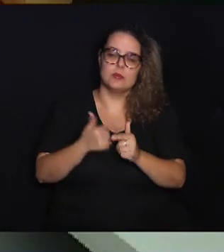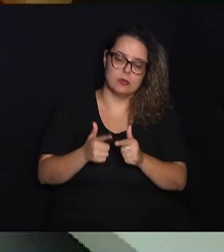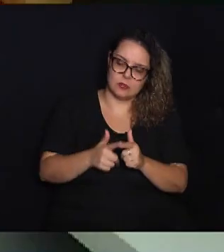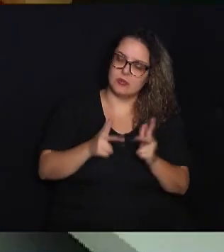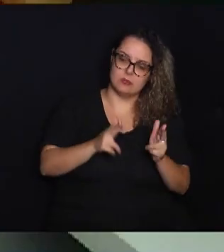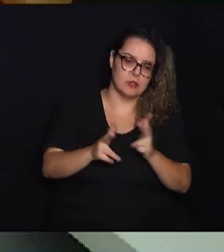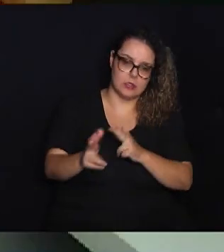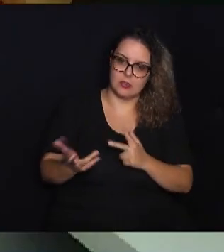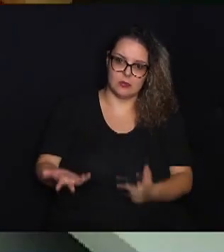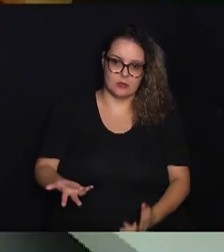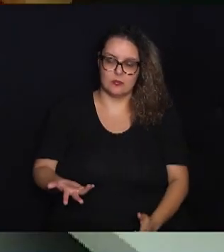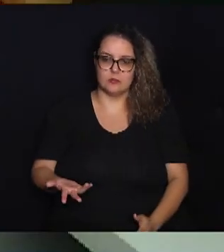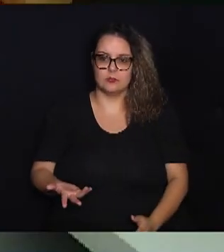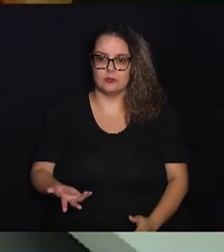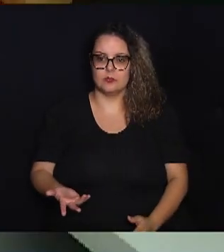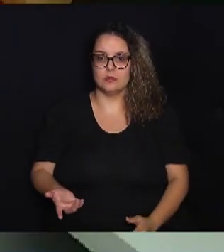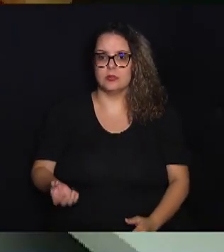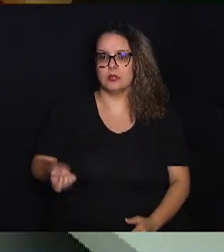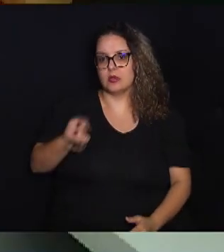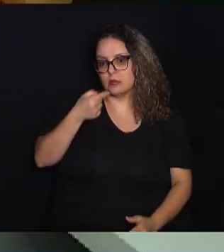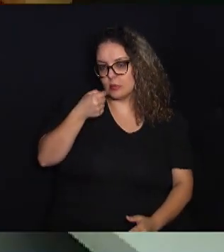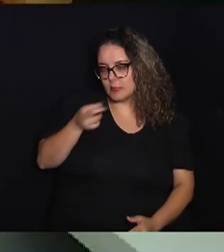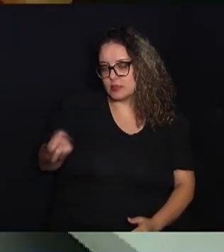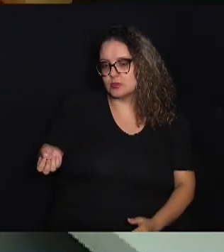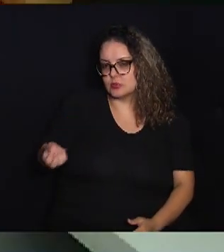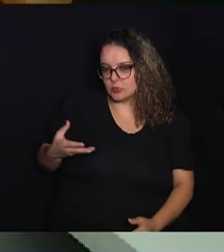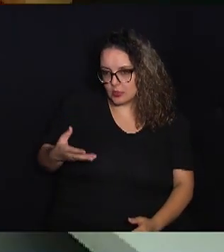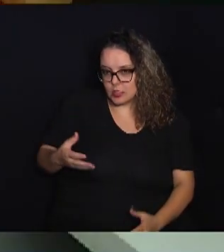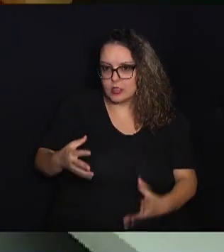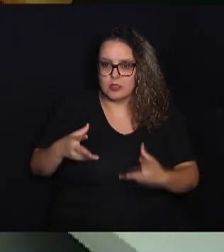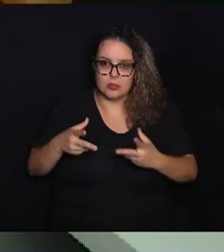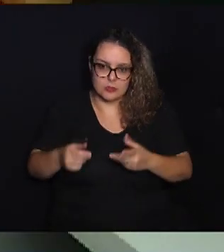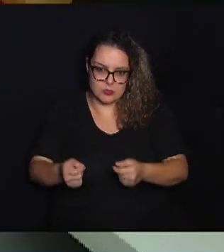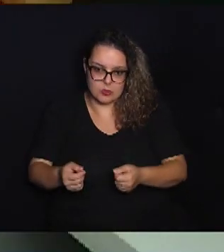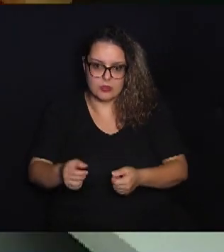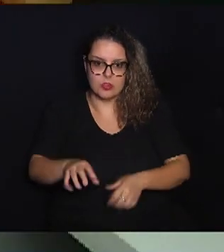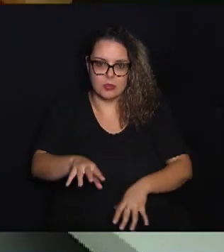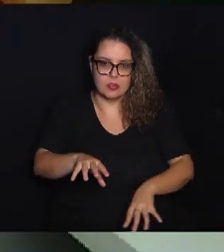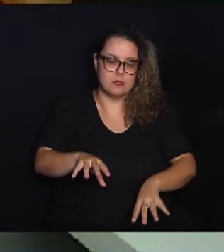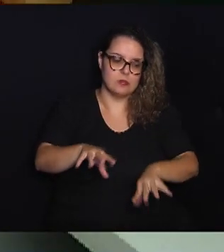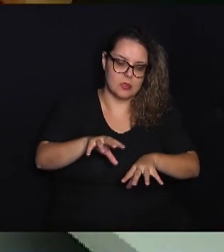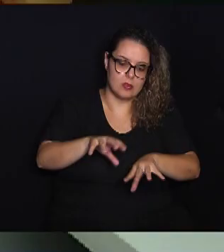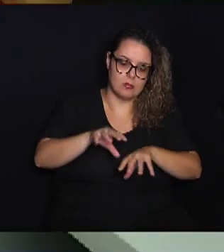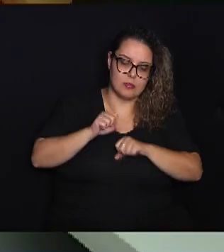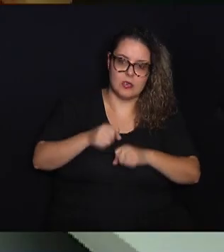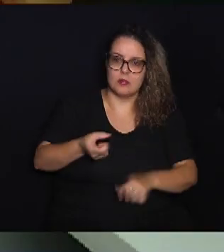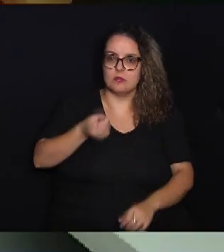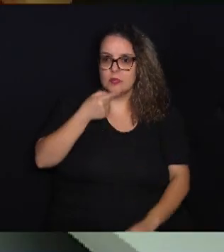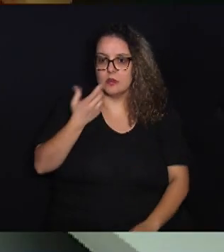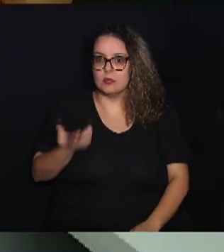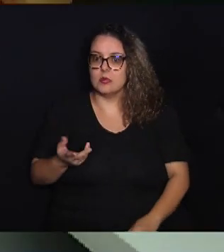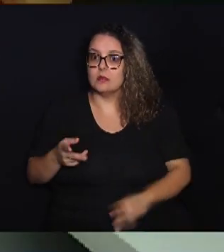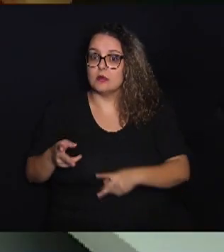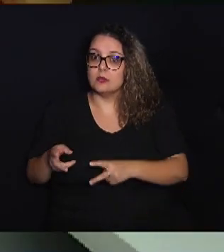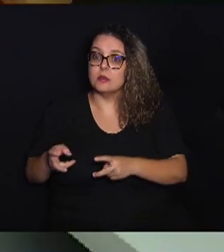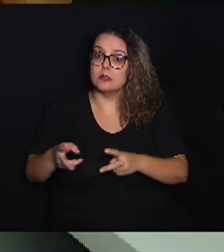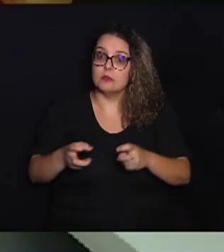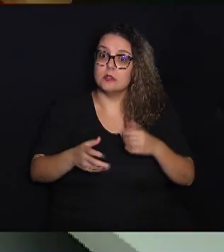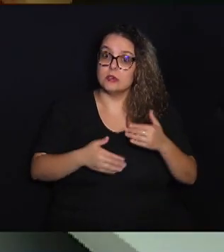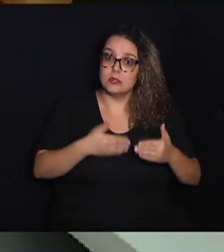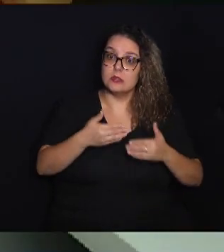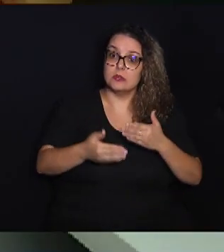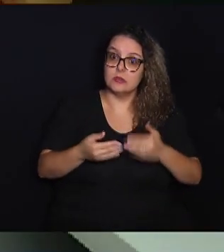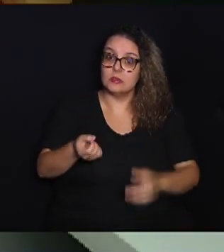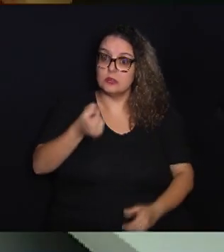né? Vem uma droga nova, todo mundo começa a aderir a essa droga, e a gente vai percebendo com o tempo que essa